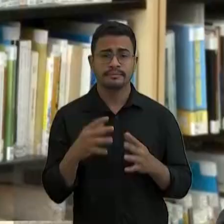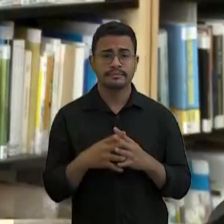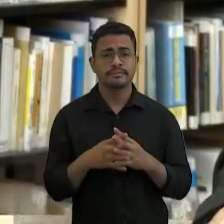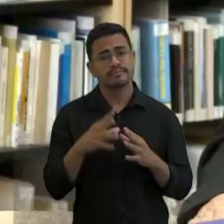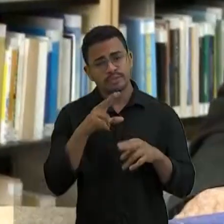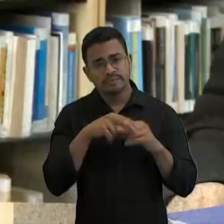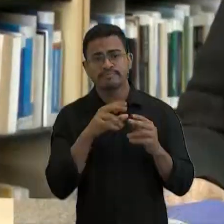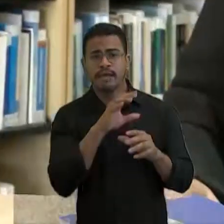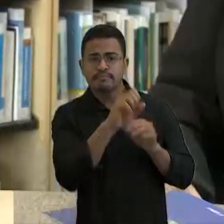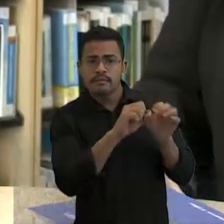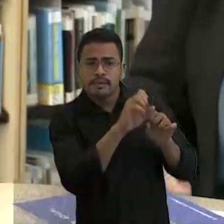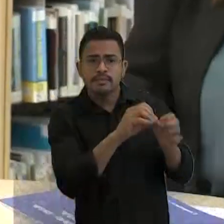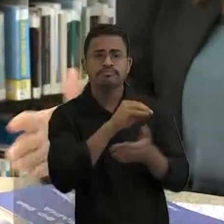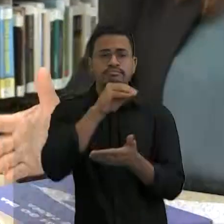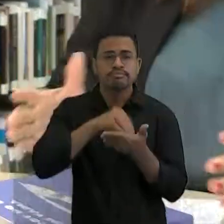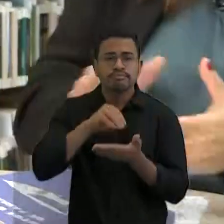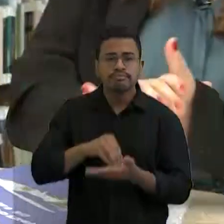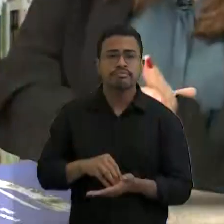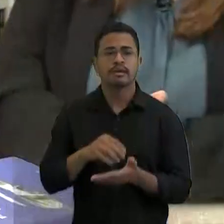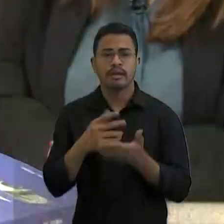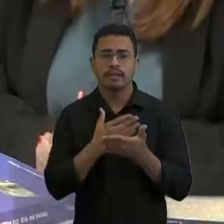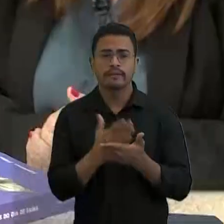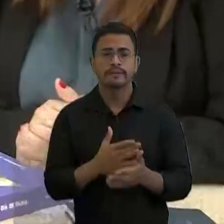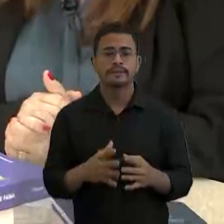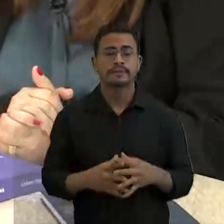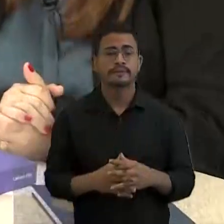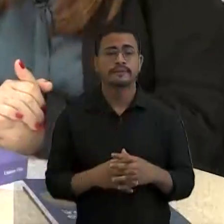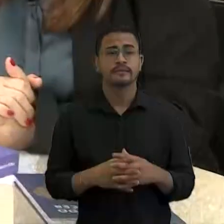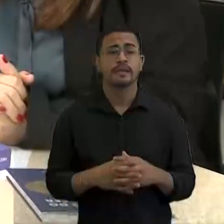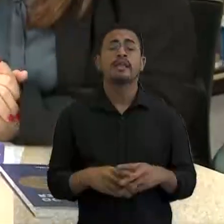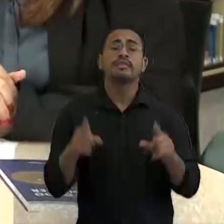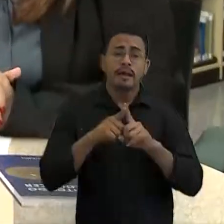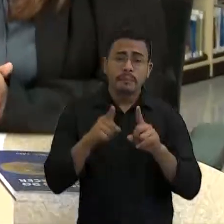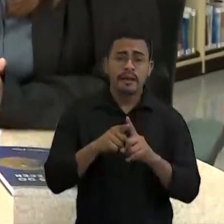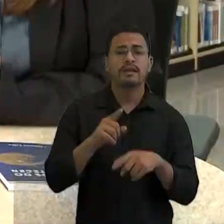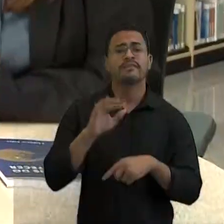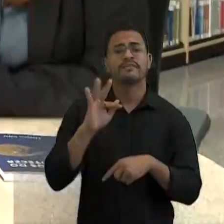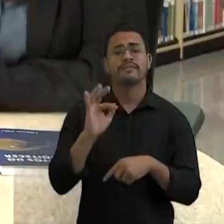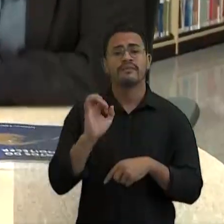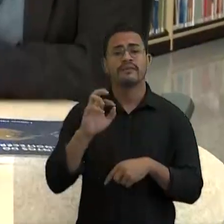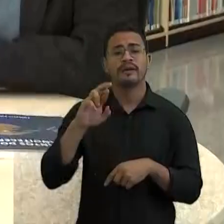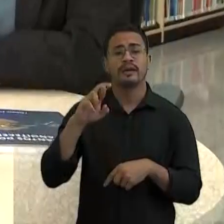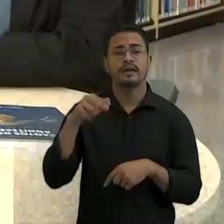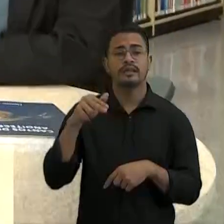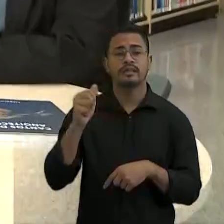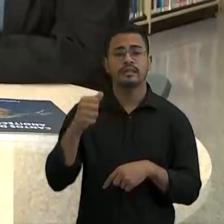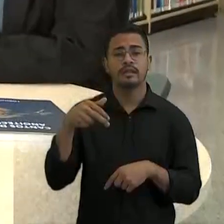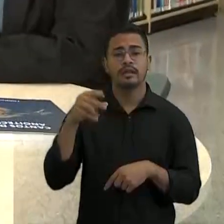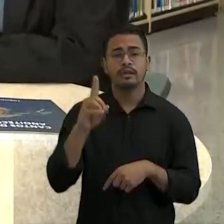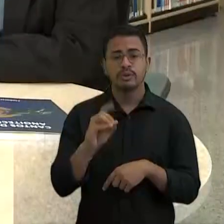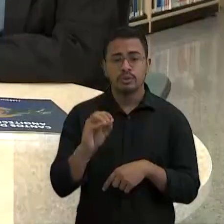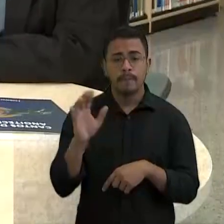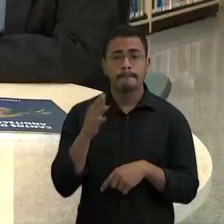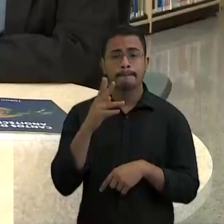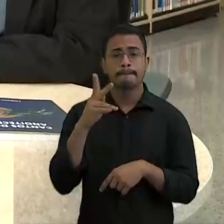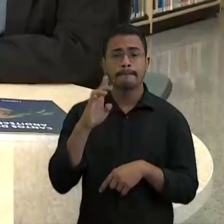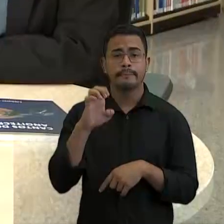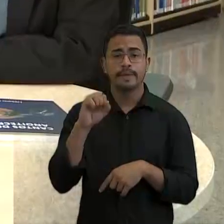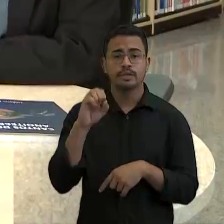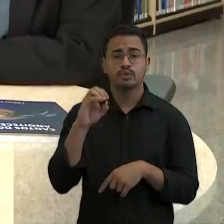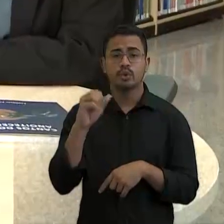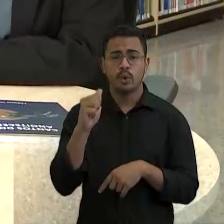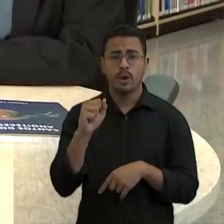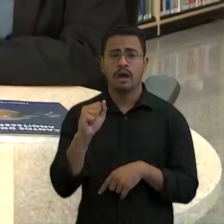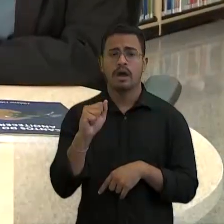Tá. E Fernando Pessoa também, né? Fernando Pessoa é o outro grande